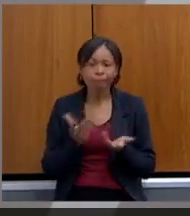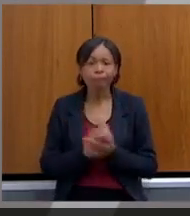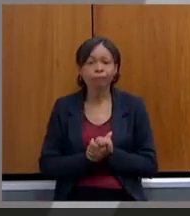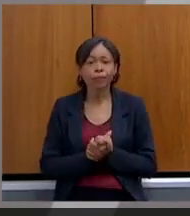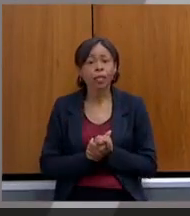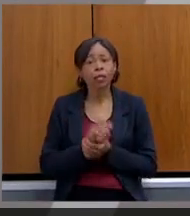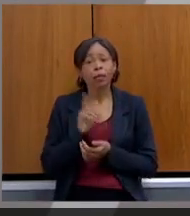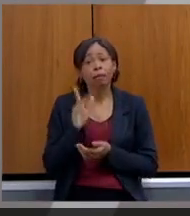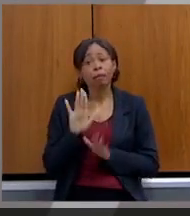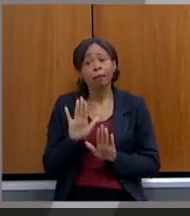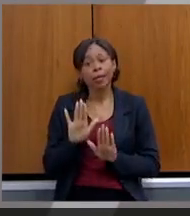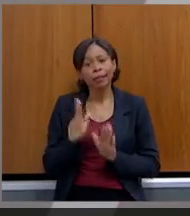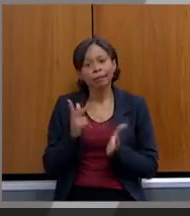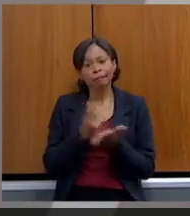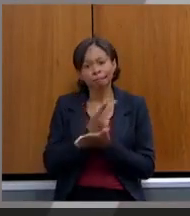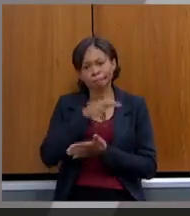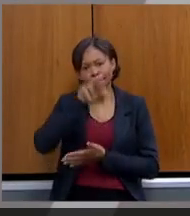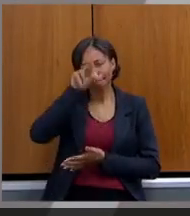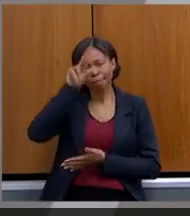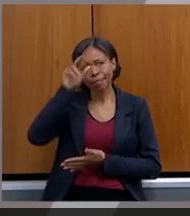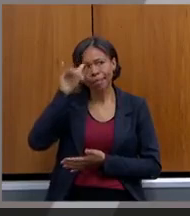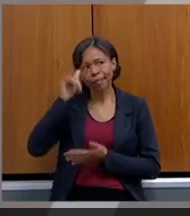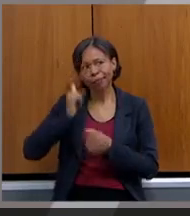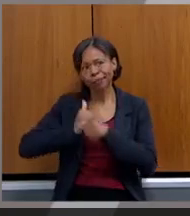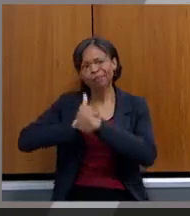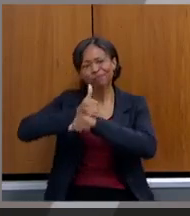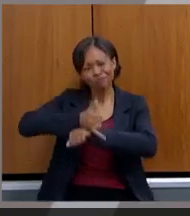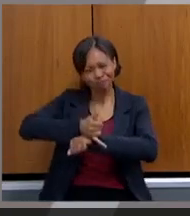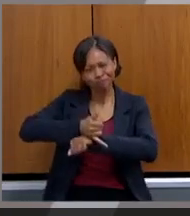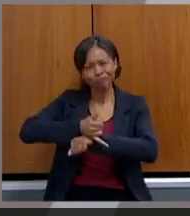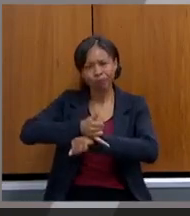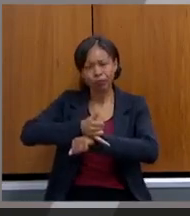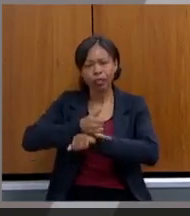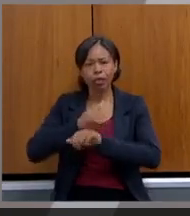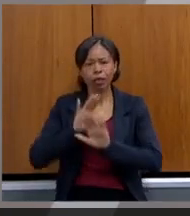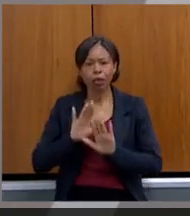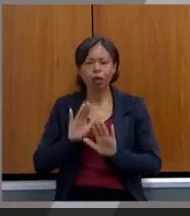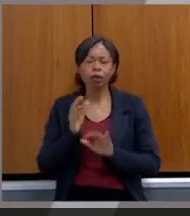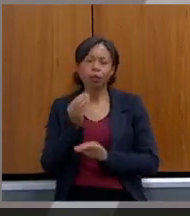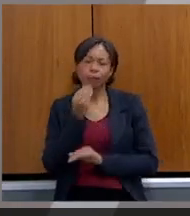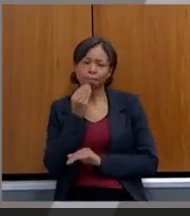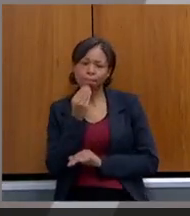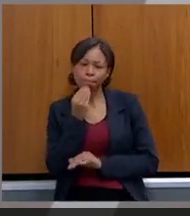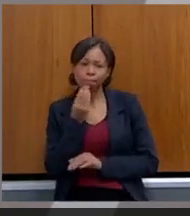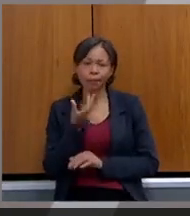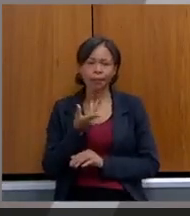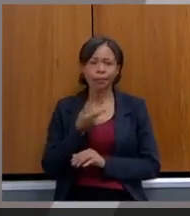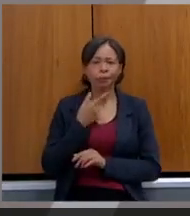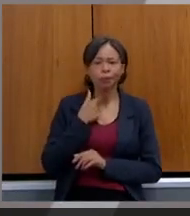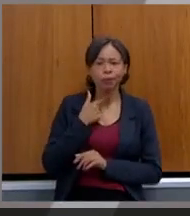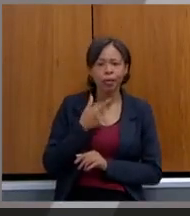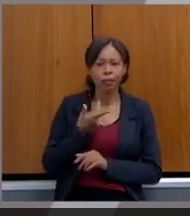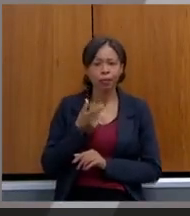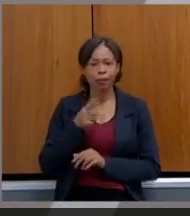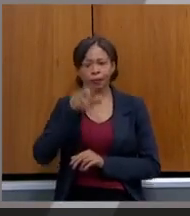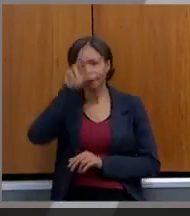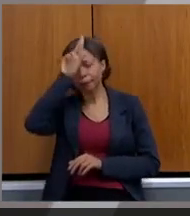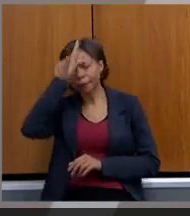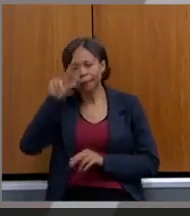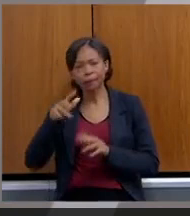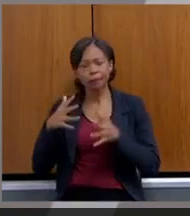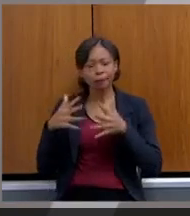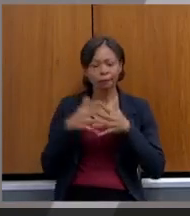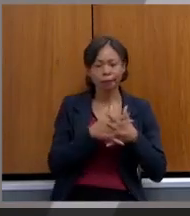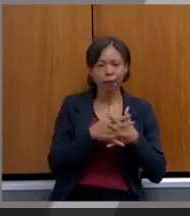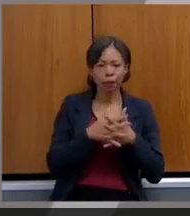simplesmente uma grande enganação e eu não se muita expectativa muitas controvérsias e muito